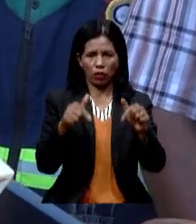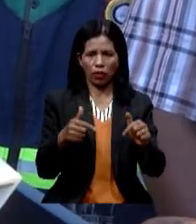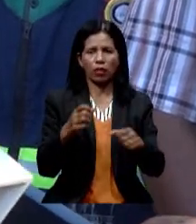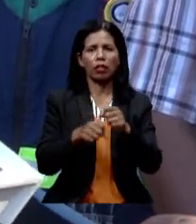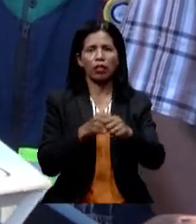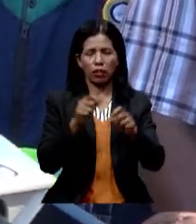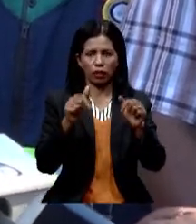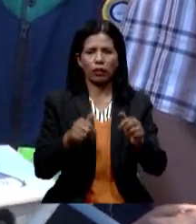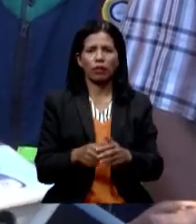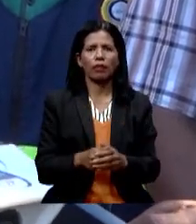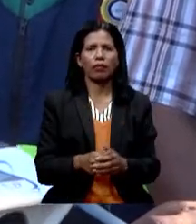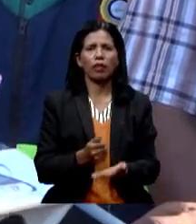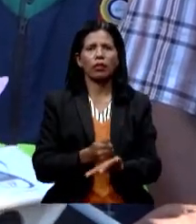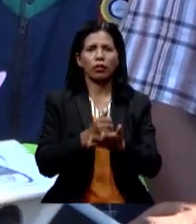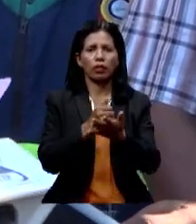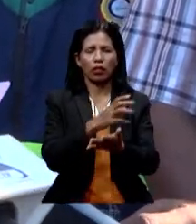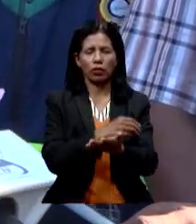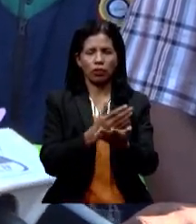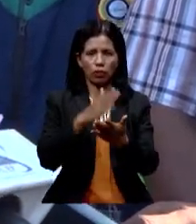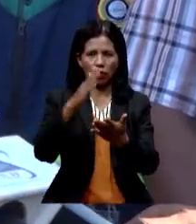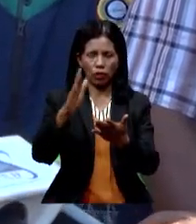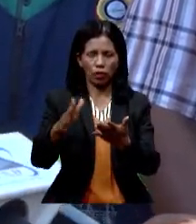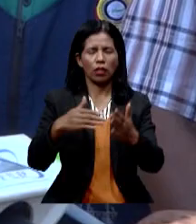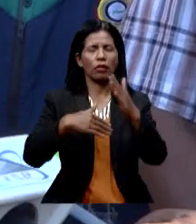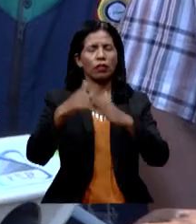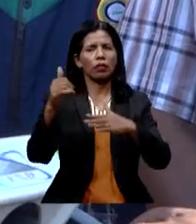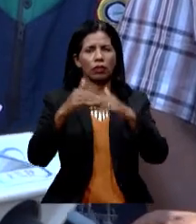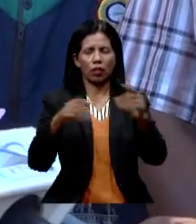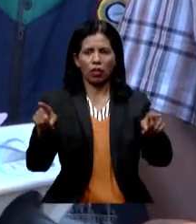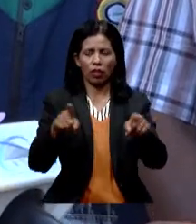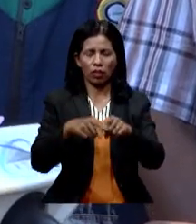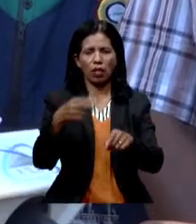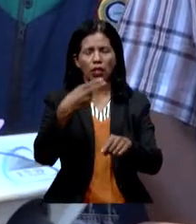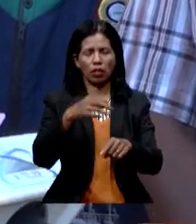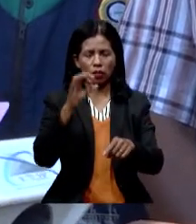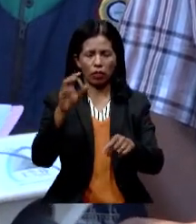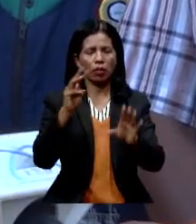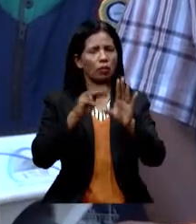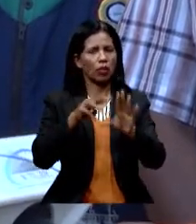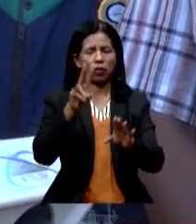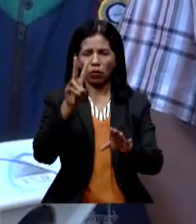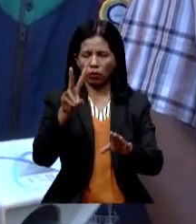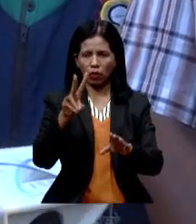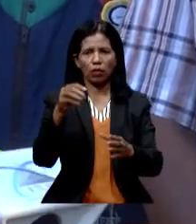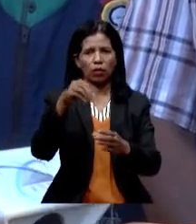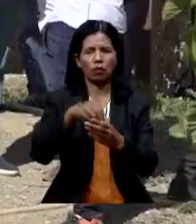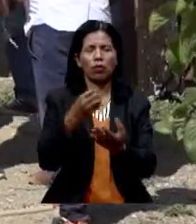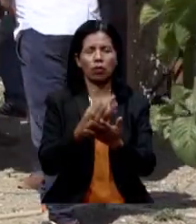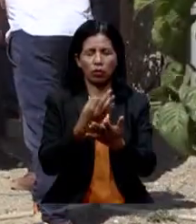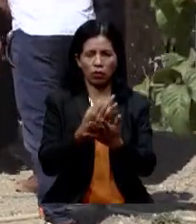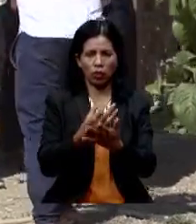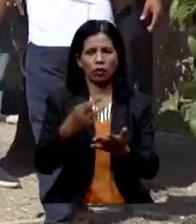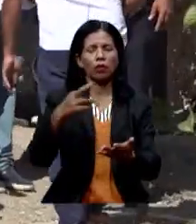ne. Mas facilidades hatu melhoria infraestruturas mínimas na estan hadis fatin ba mercado ruan ne tamai orçamento